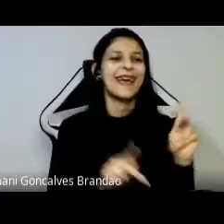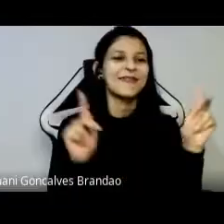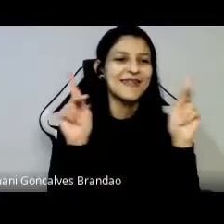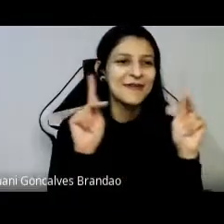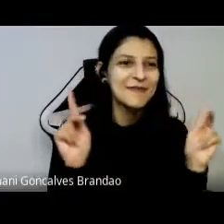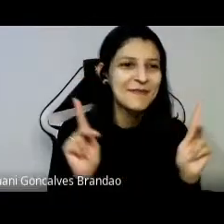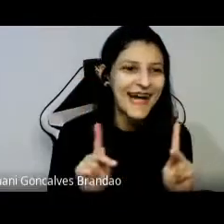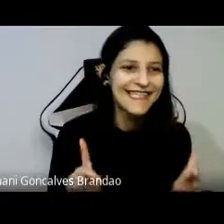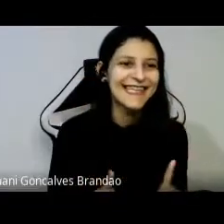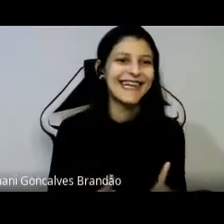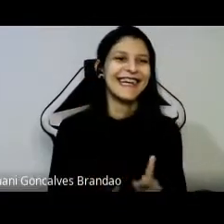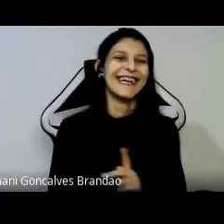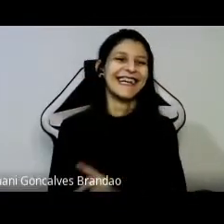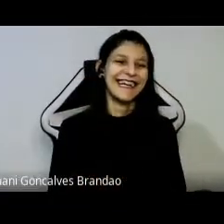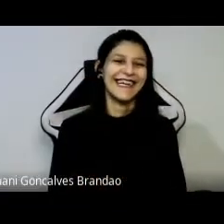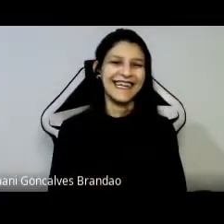É o sinal de paz.